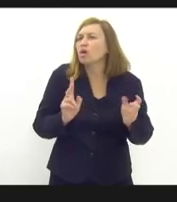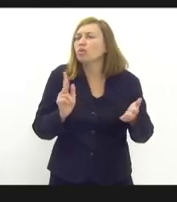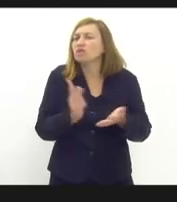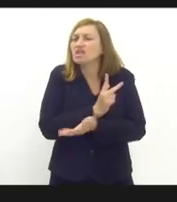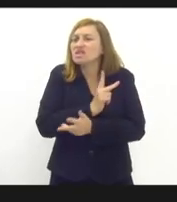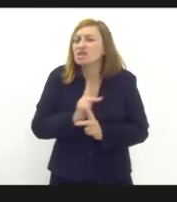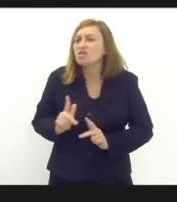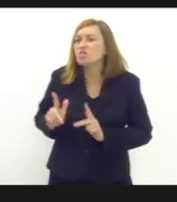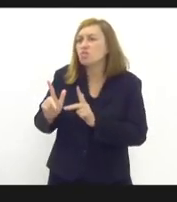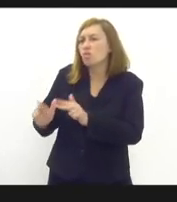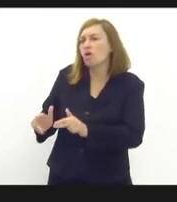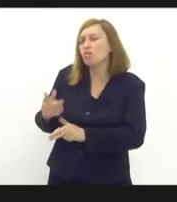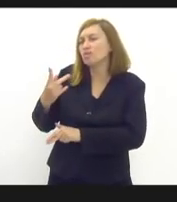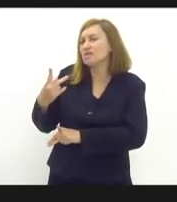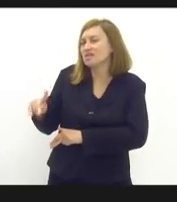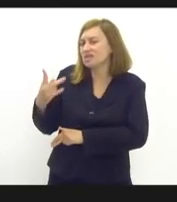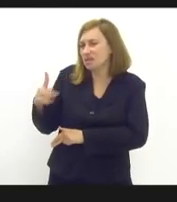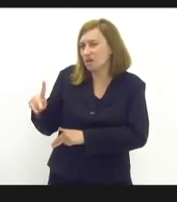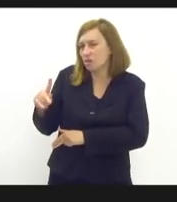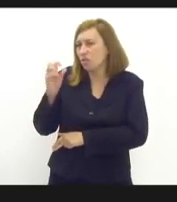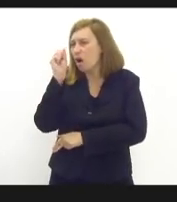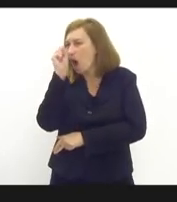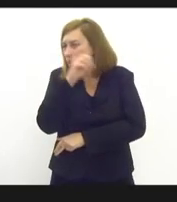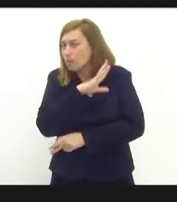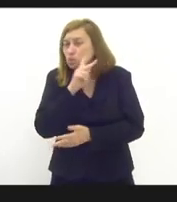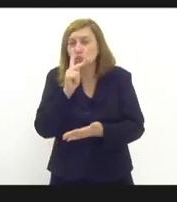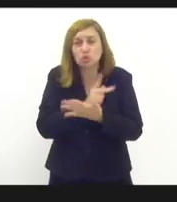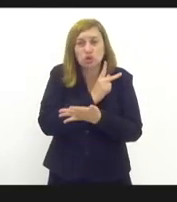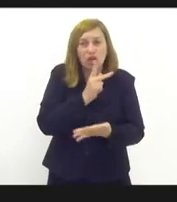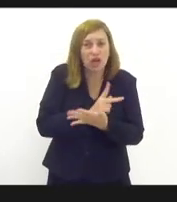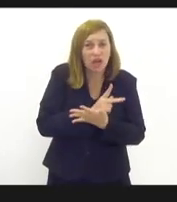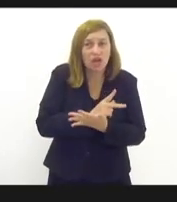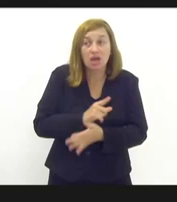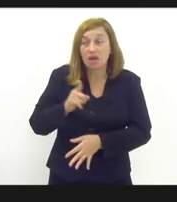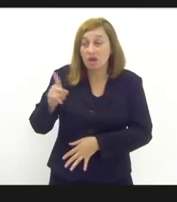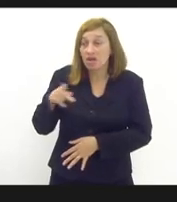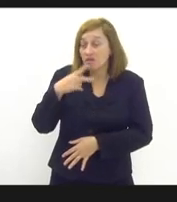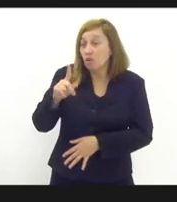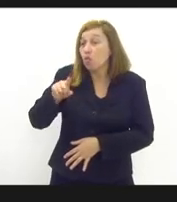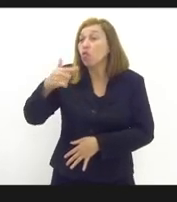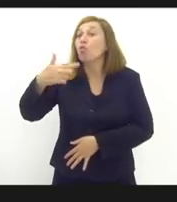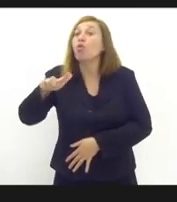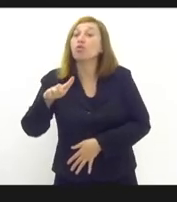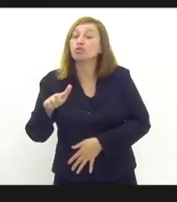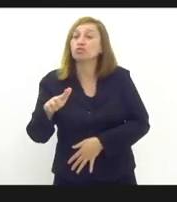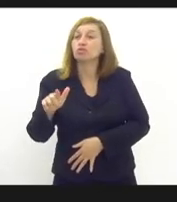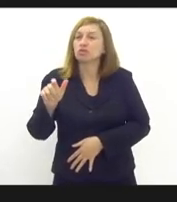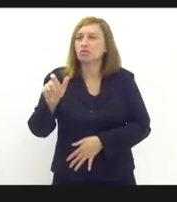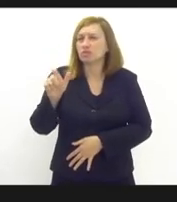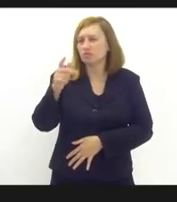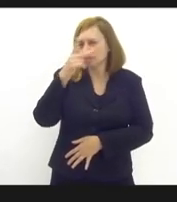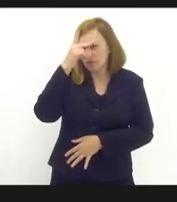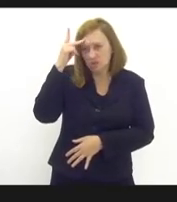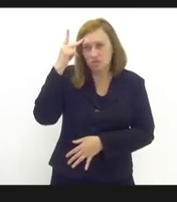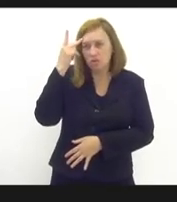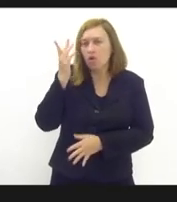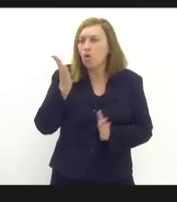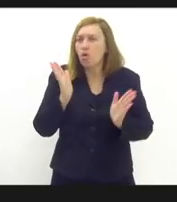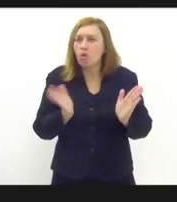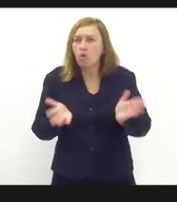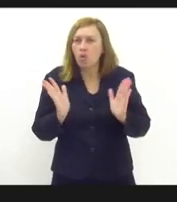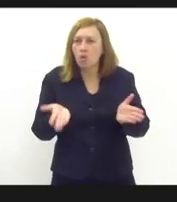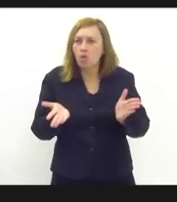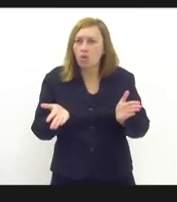ocorreram esses erros absurdos. Por exemplo, ele disse que o outro rapaz hoje se encontra